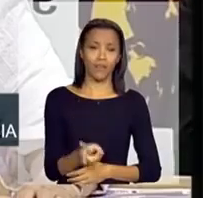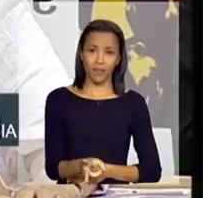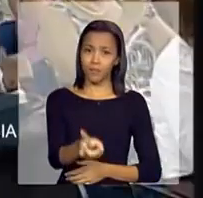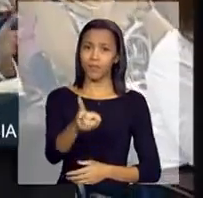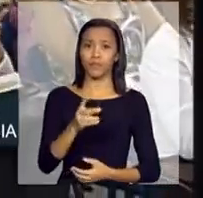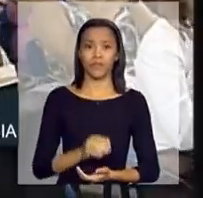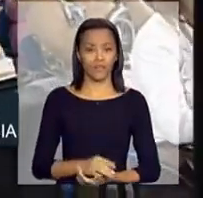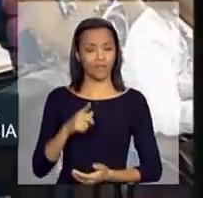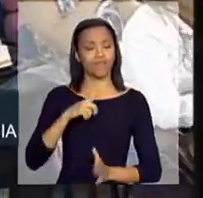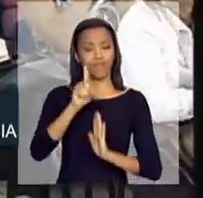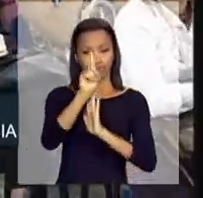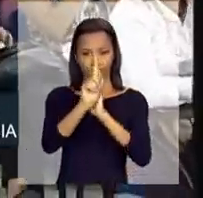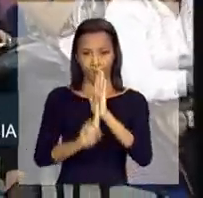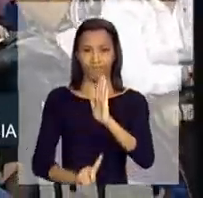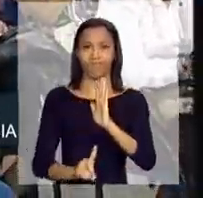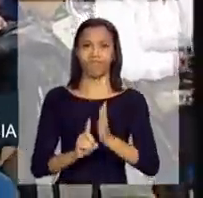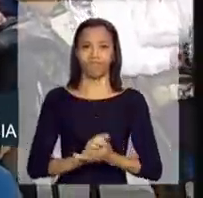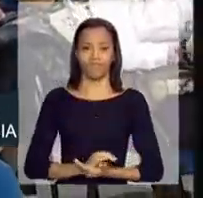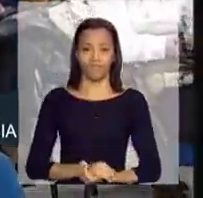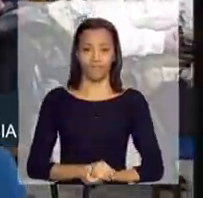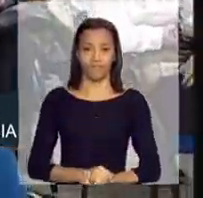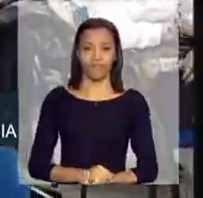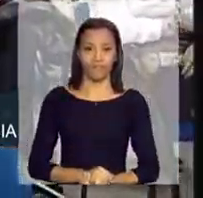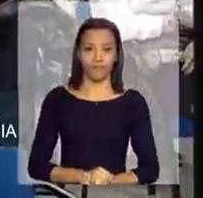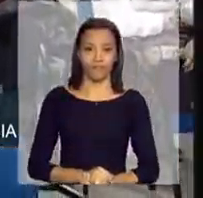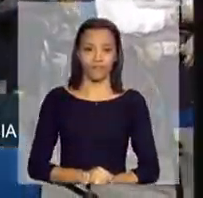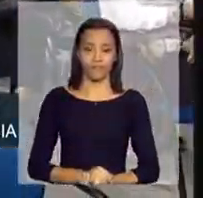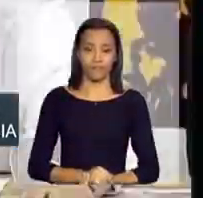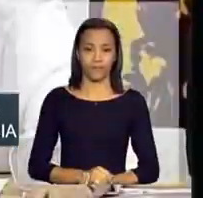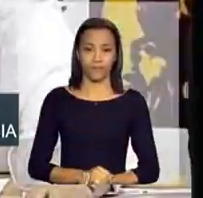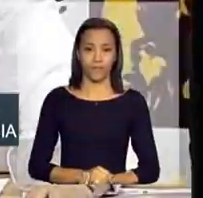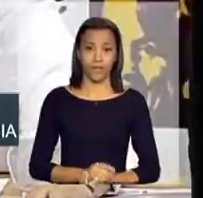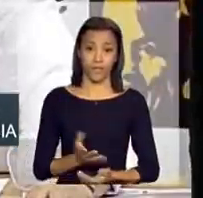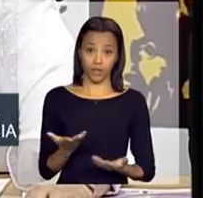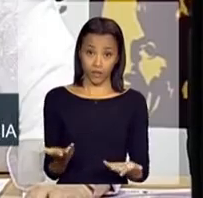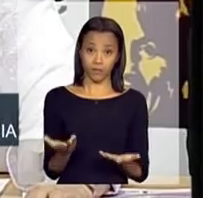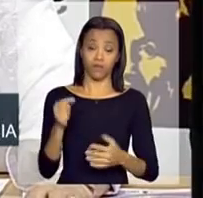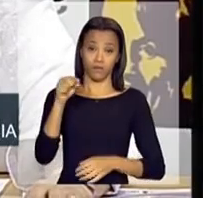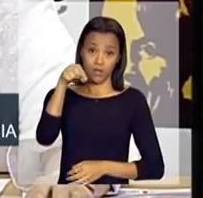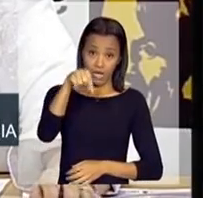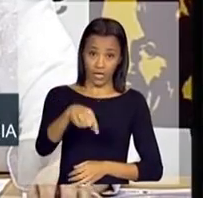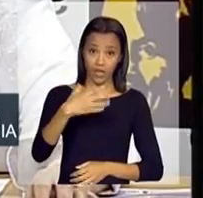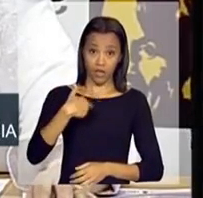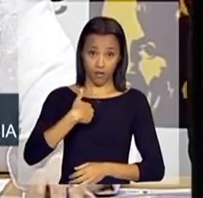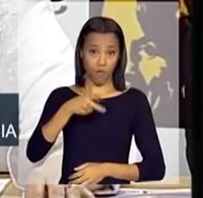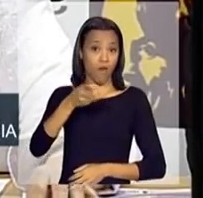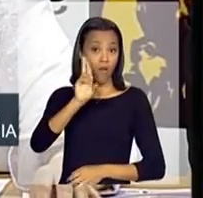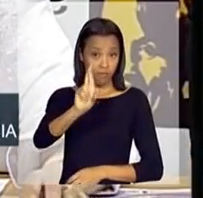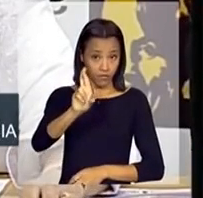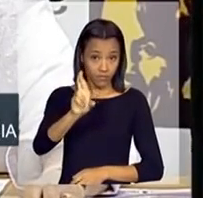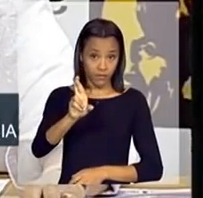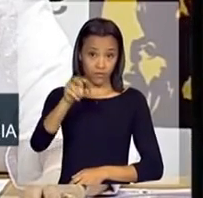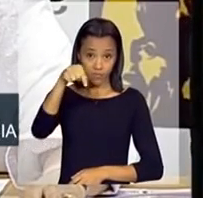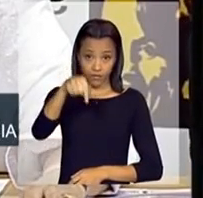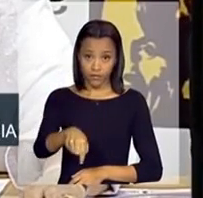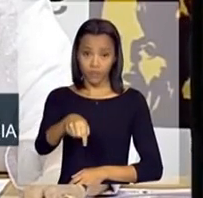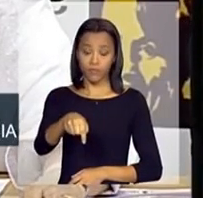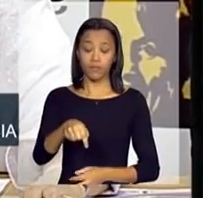100% de direitos. Né? E aqui represento este